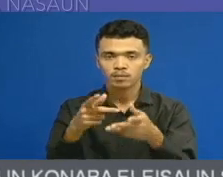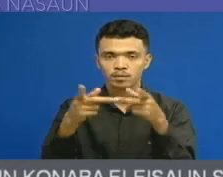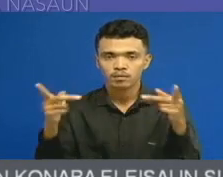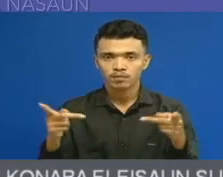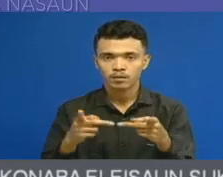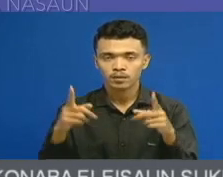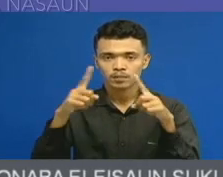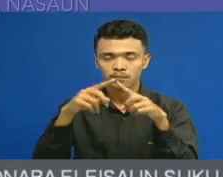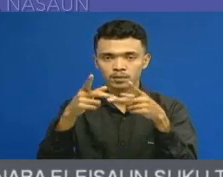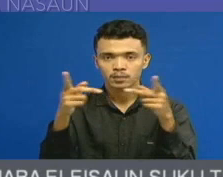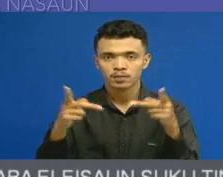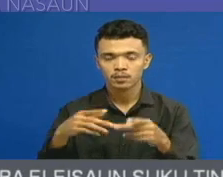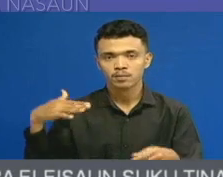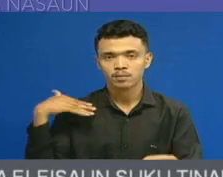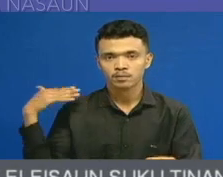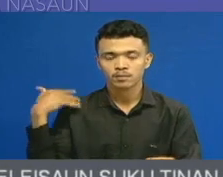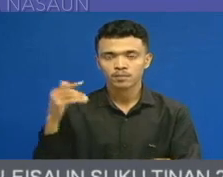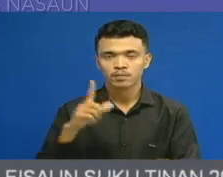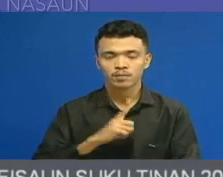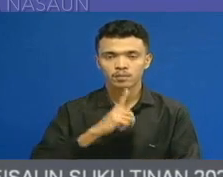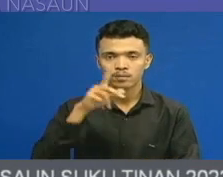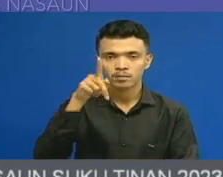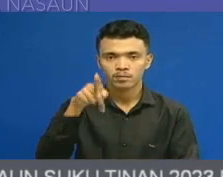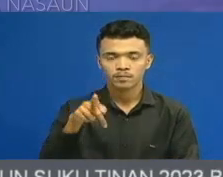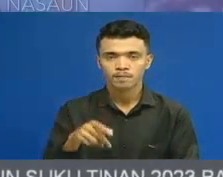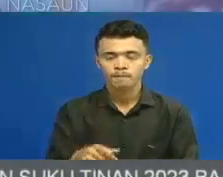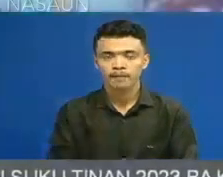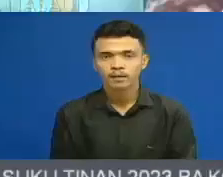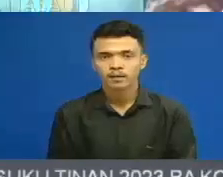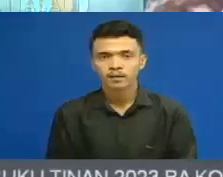para Centro Juventude Sucuca Cavei Los Palos.